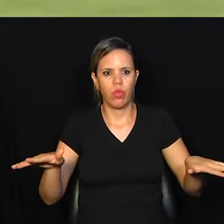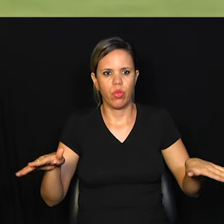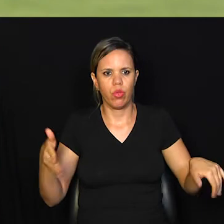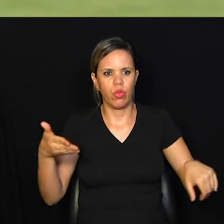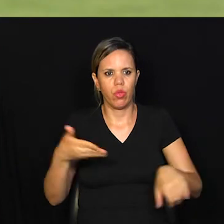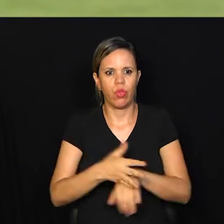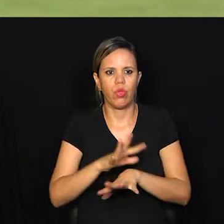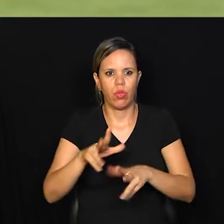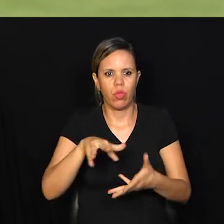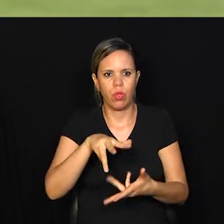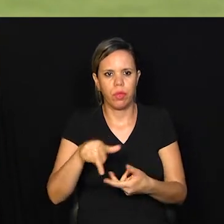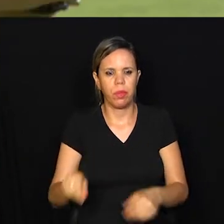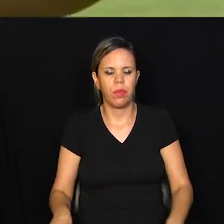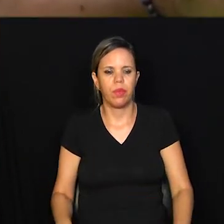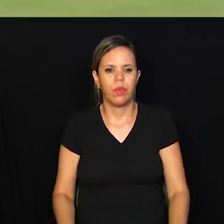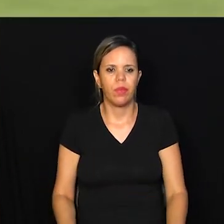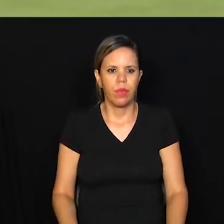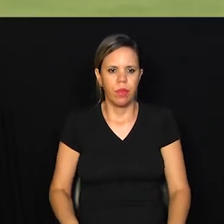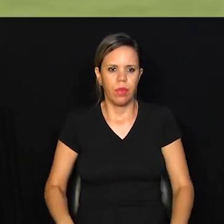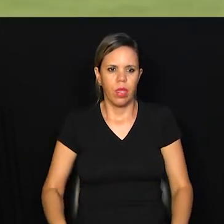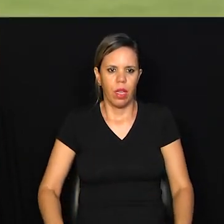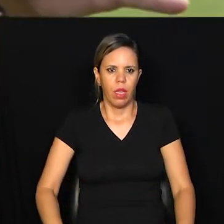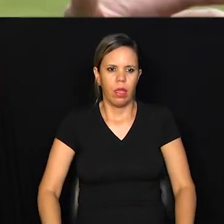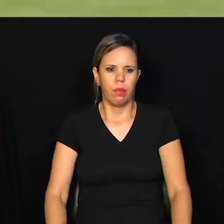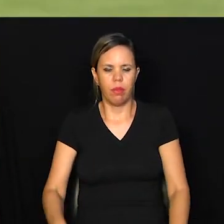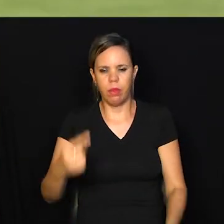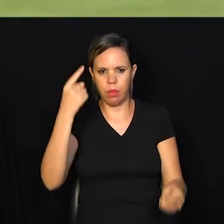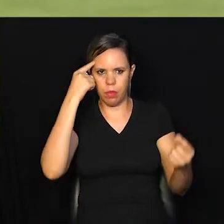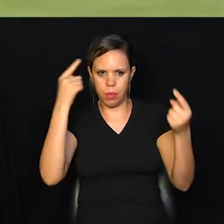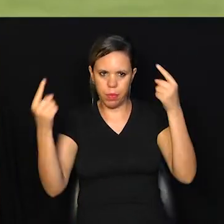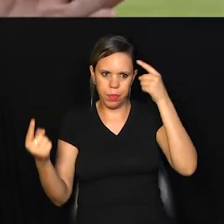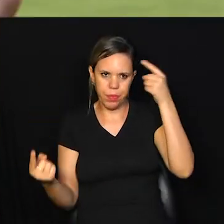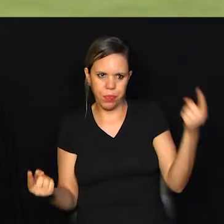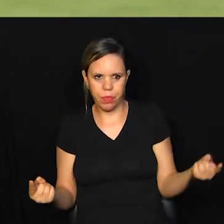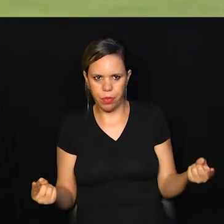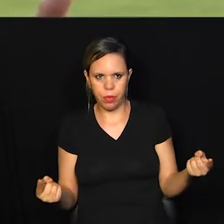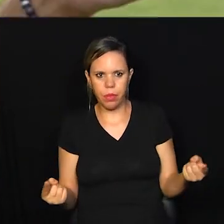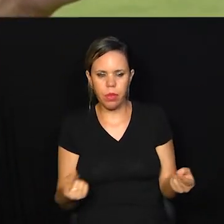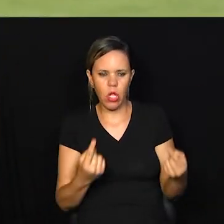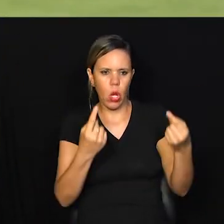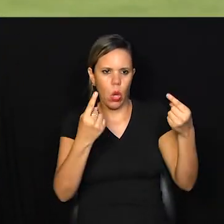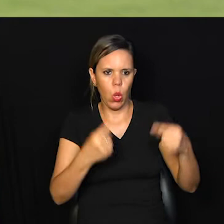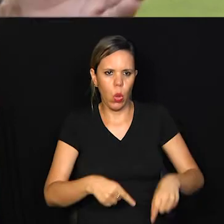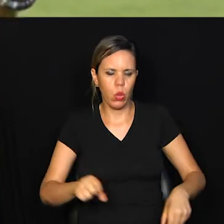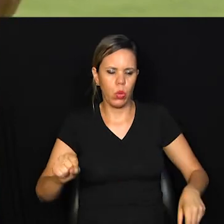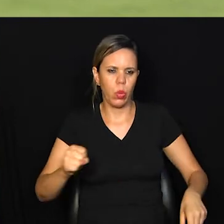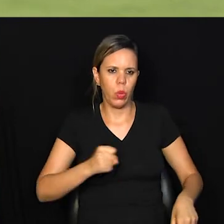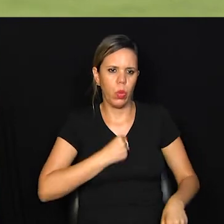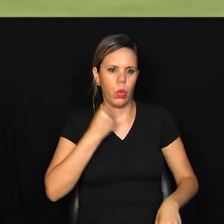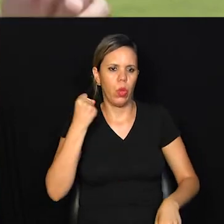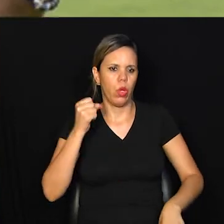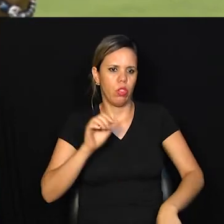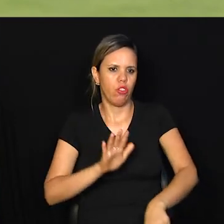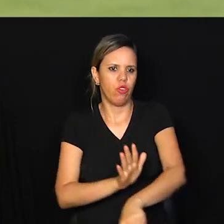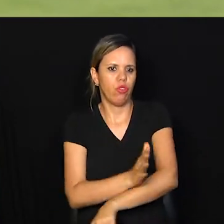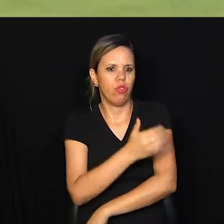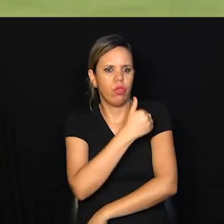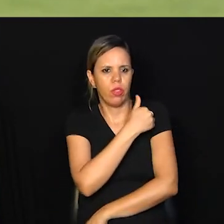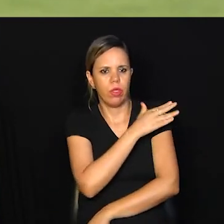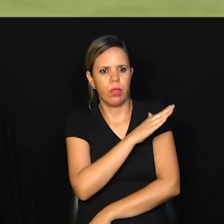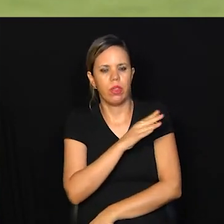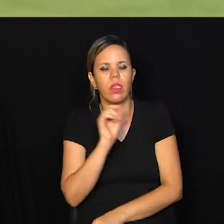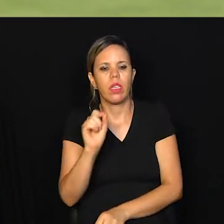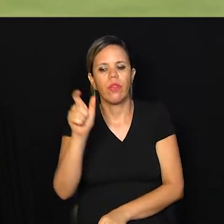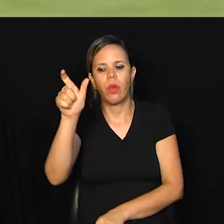invadir todas as terras, né, no planeta. Que essas ideias contra o ódio, contra a intolerância, contra o racismo, seja quem